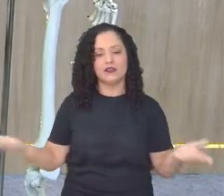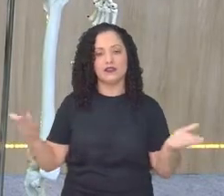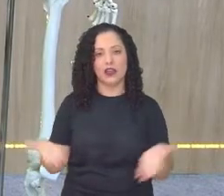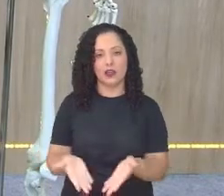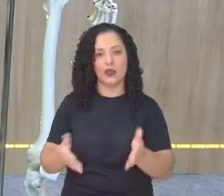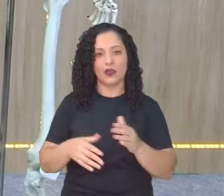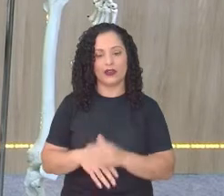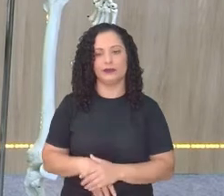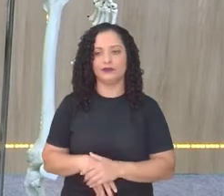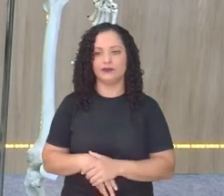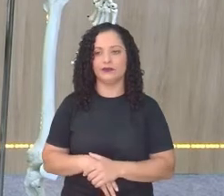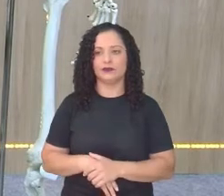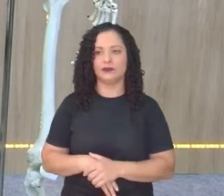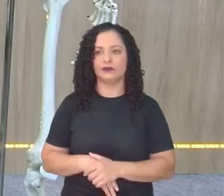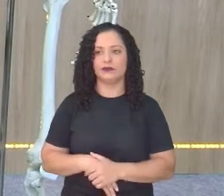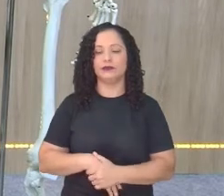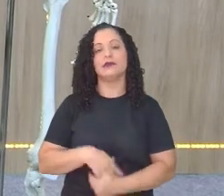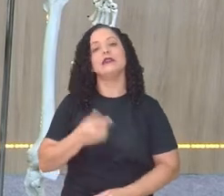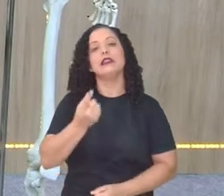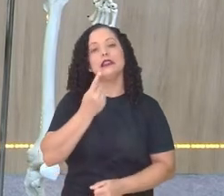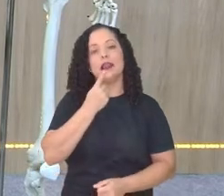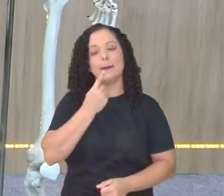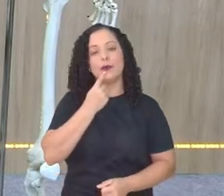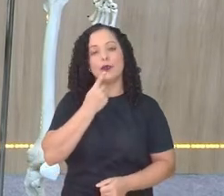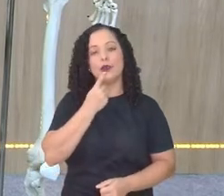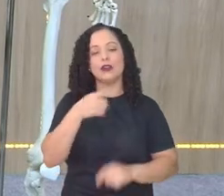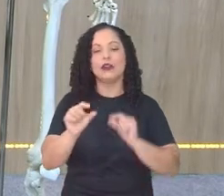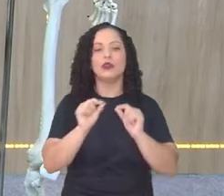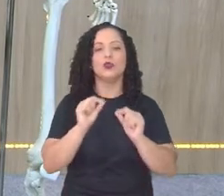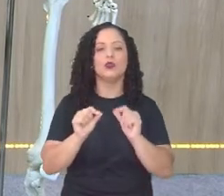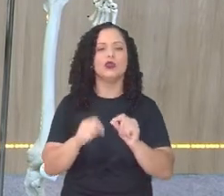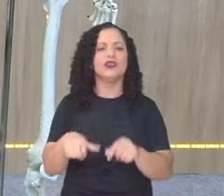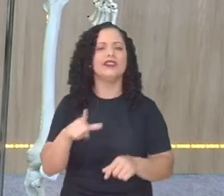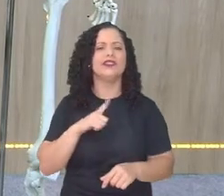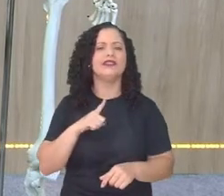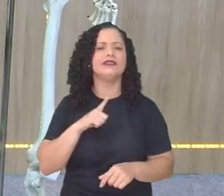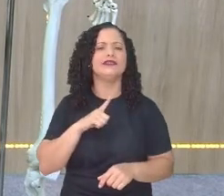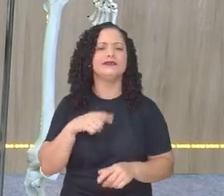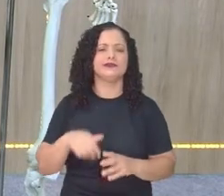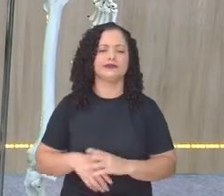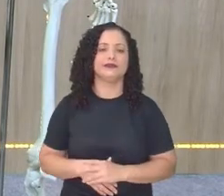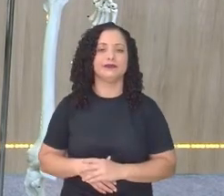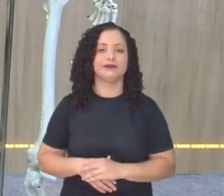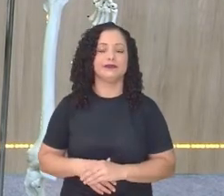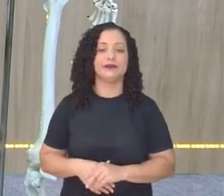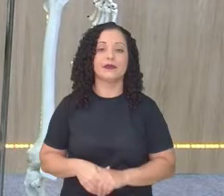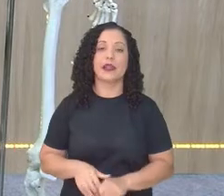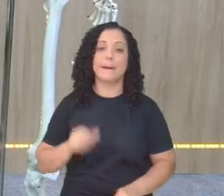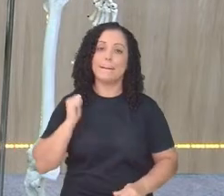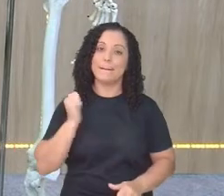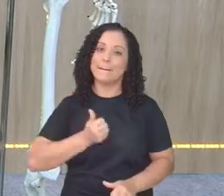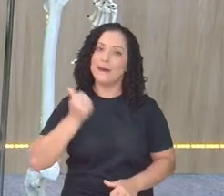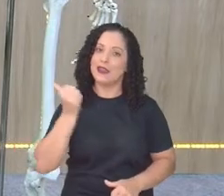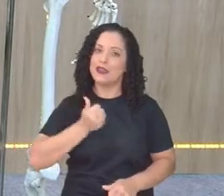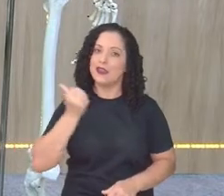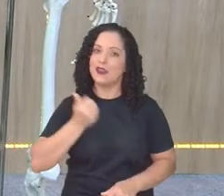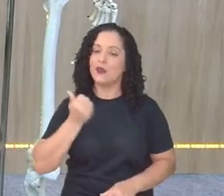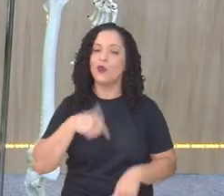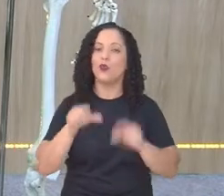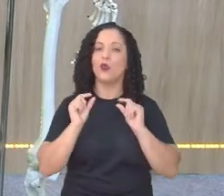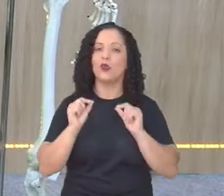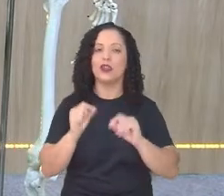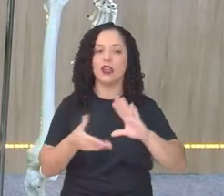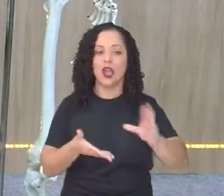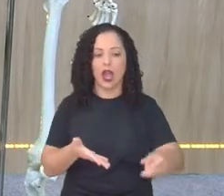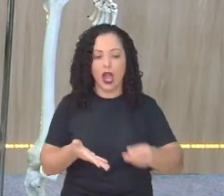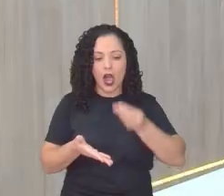físicos e químicos. Na boca, o que vai acontecer aqui são processos, ao primeiro momento, é o processo físico.